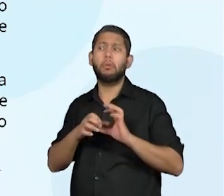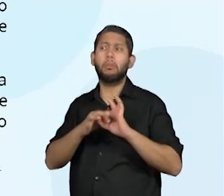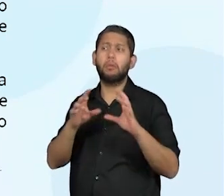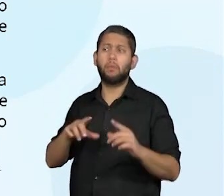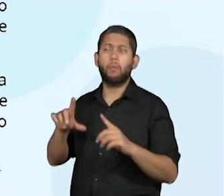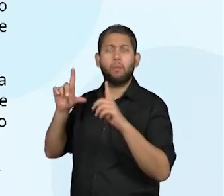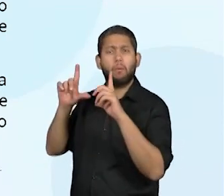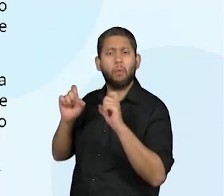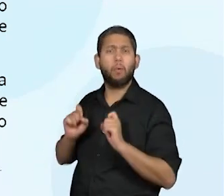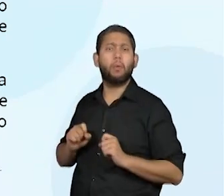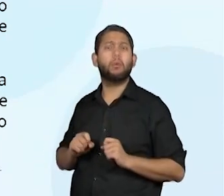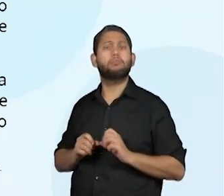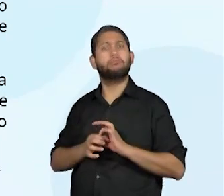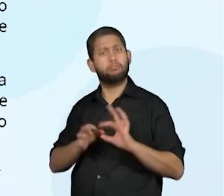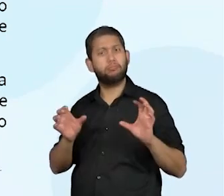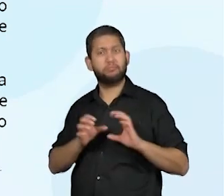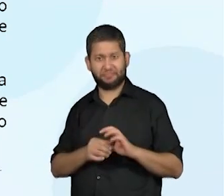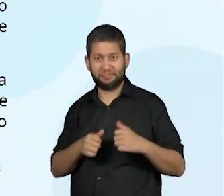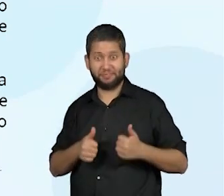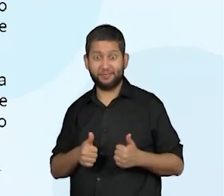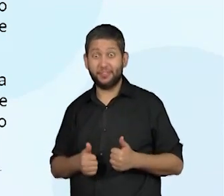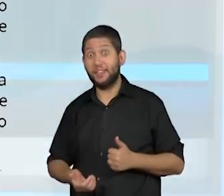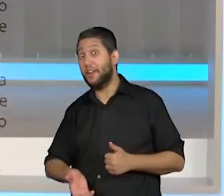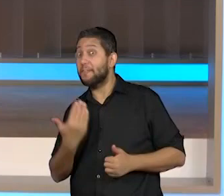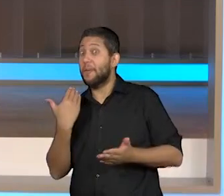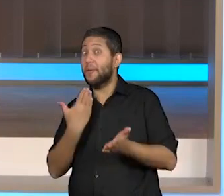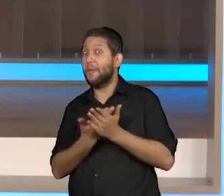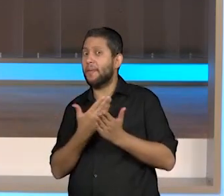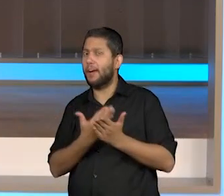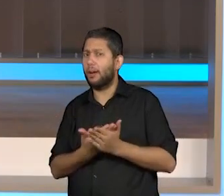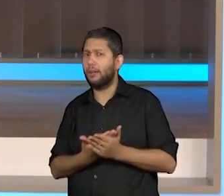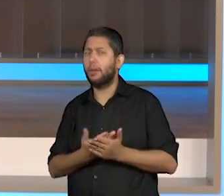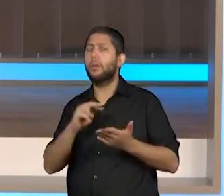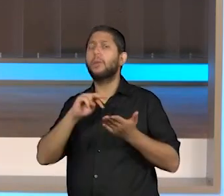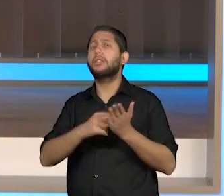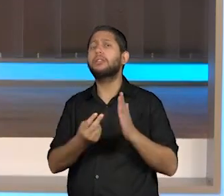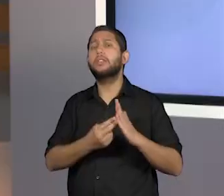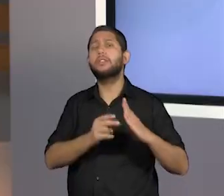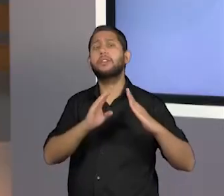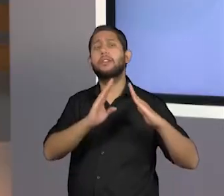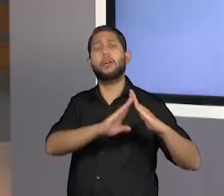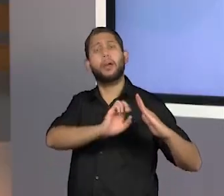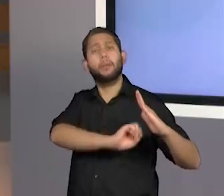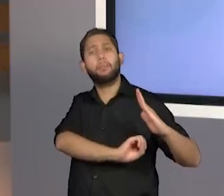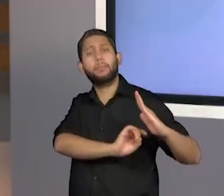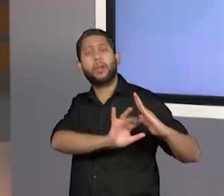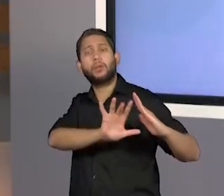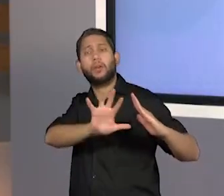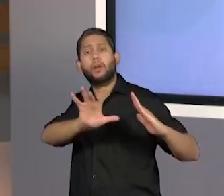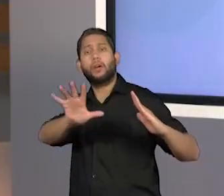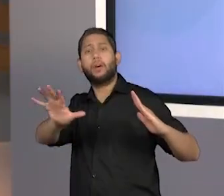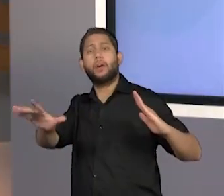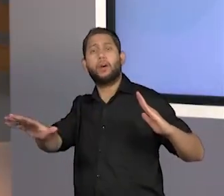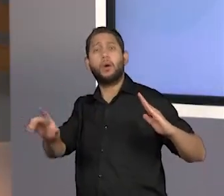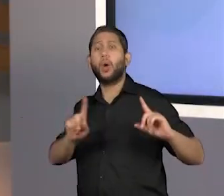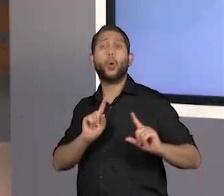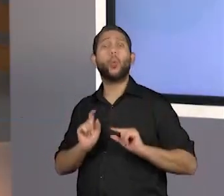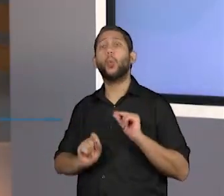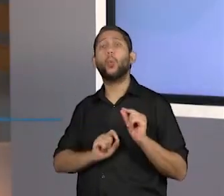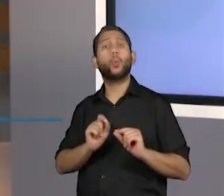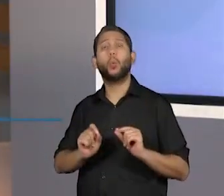e vamos para a aula falar sobre processos migratórios. Muito